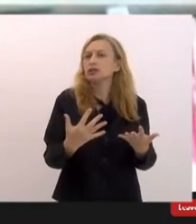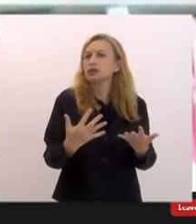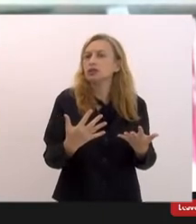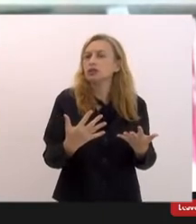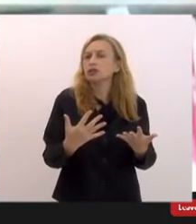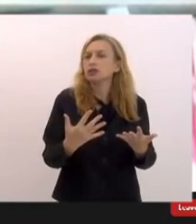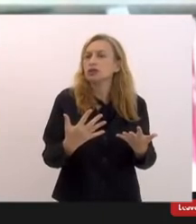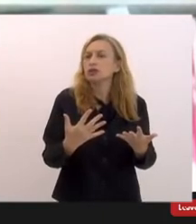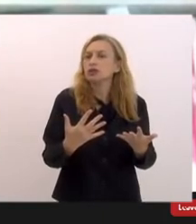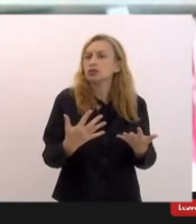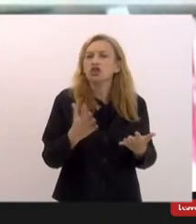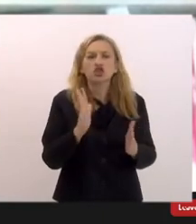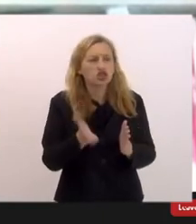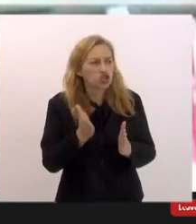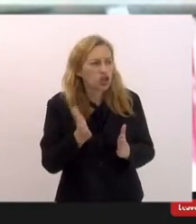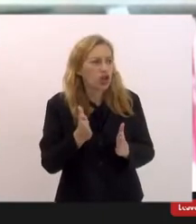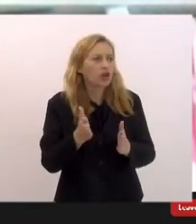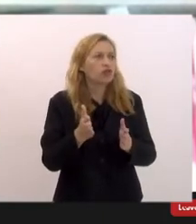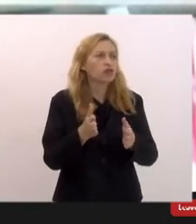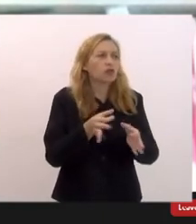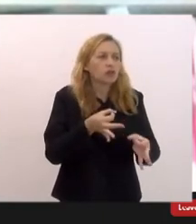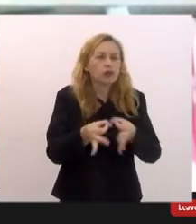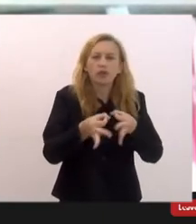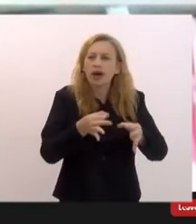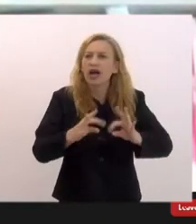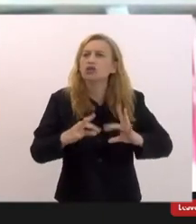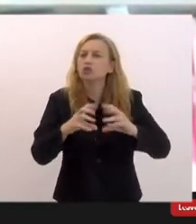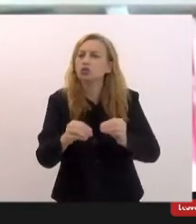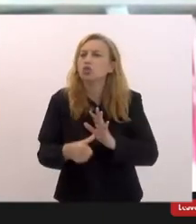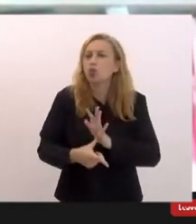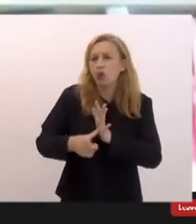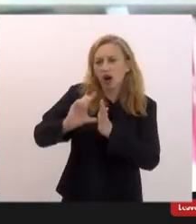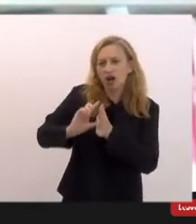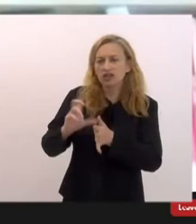que já foram feitos antes mesmo